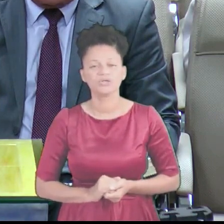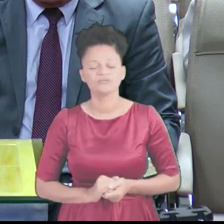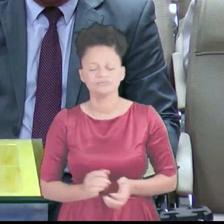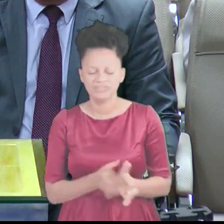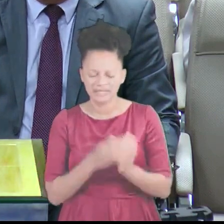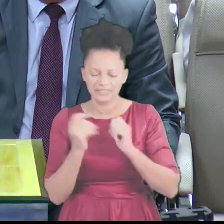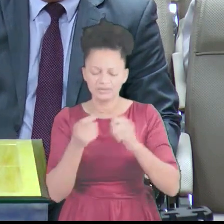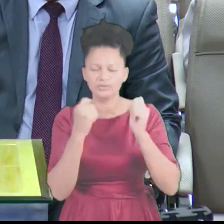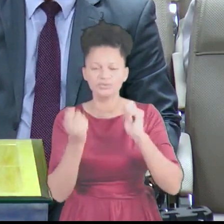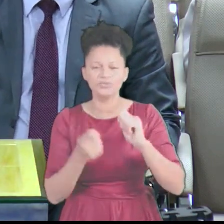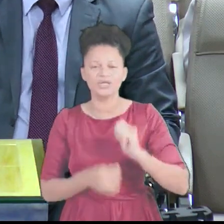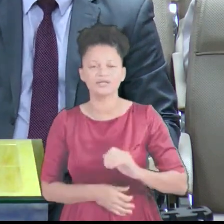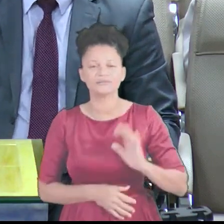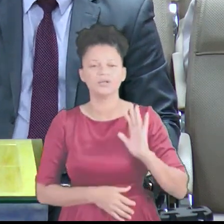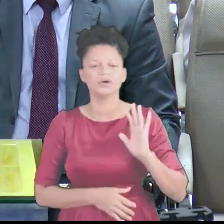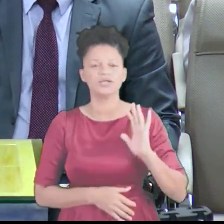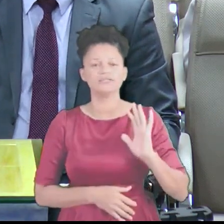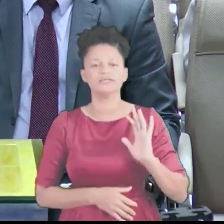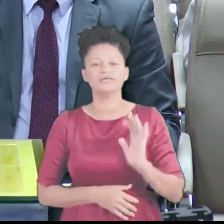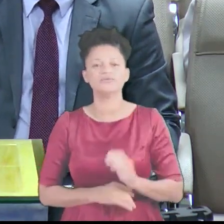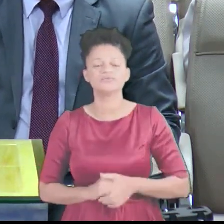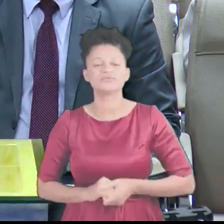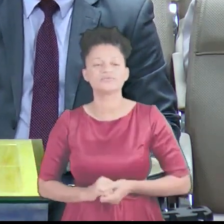Aleluia, aleluia,